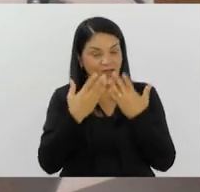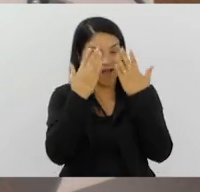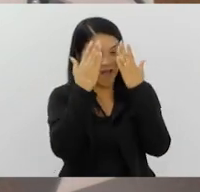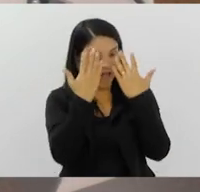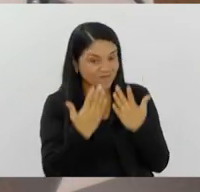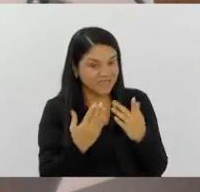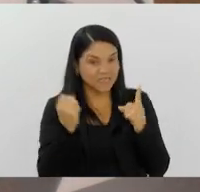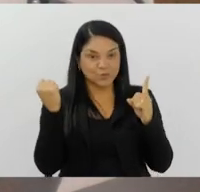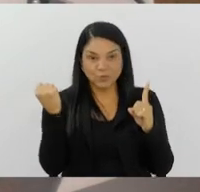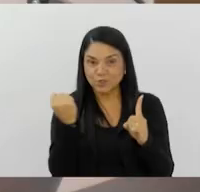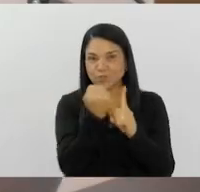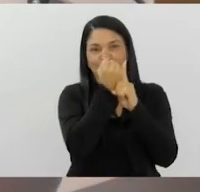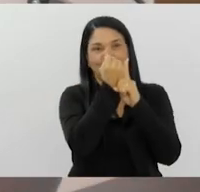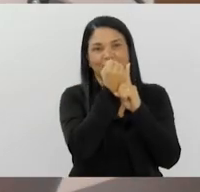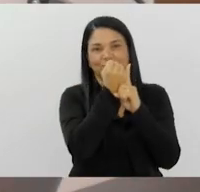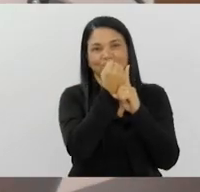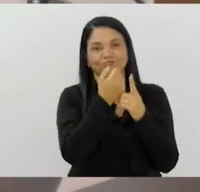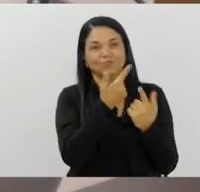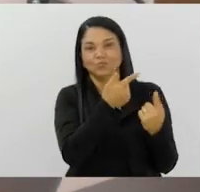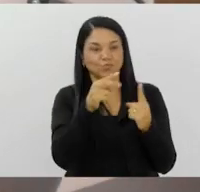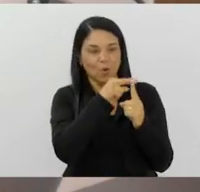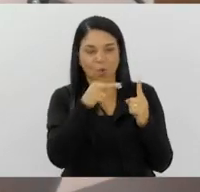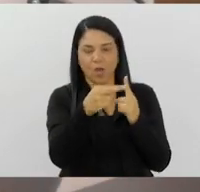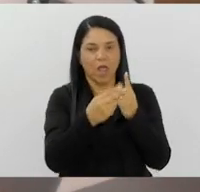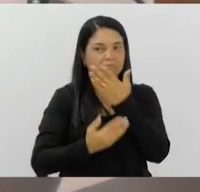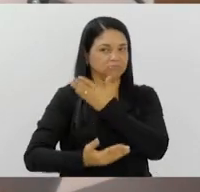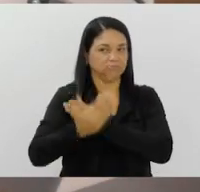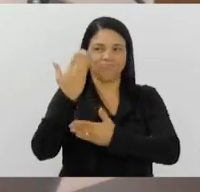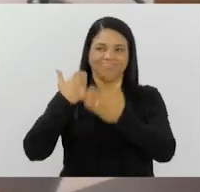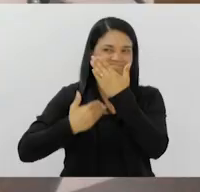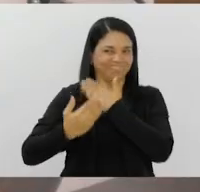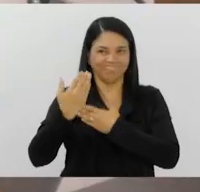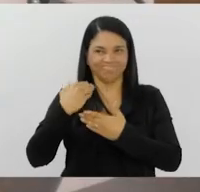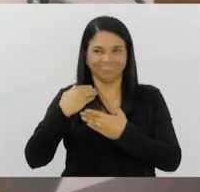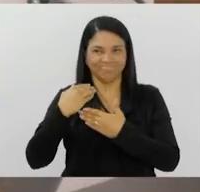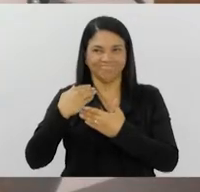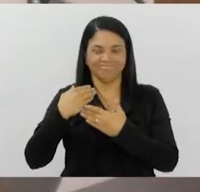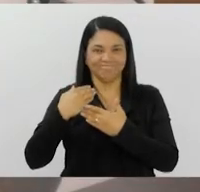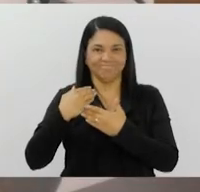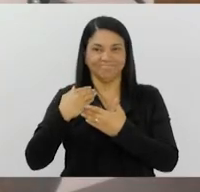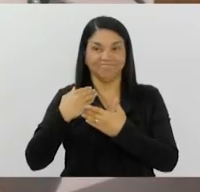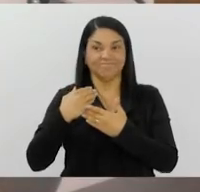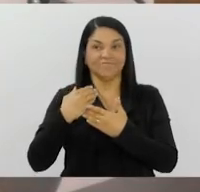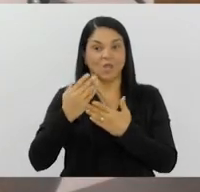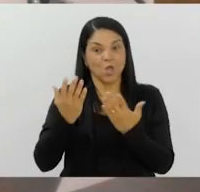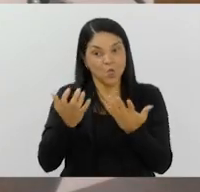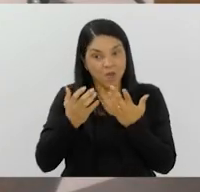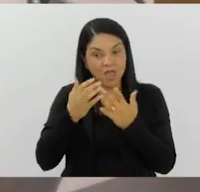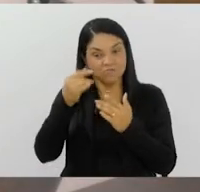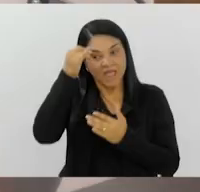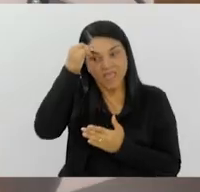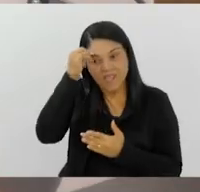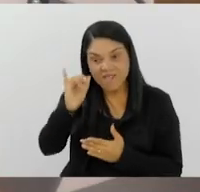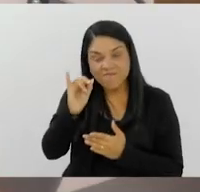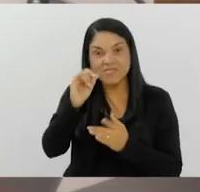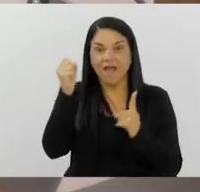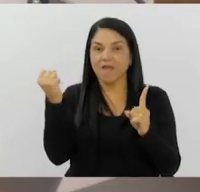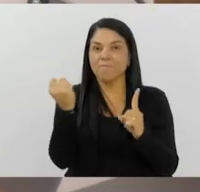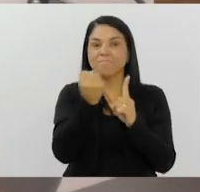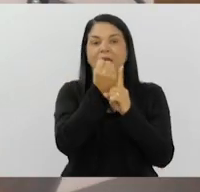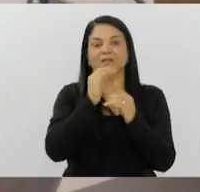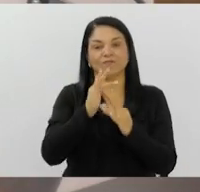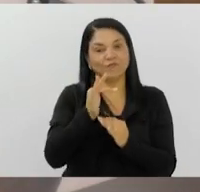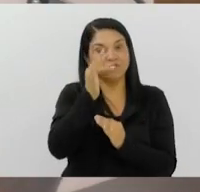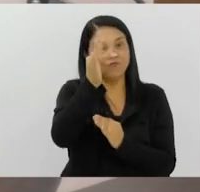impacto ela não tem um olhar retrospectivo eu não tô só olhando para trás eu quero prevenir impactos e violações